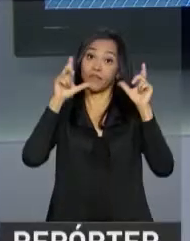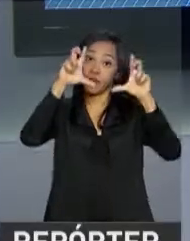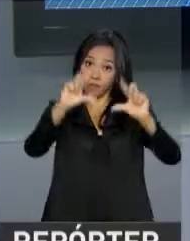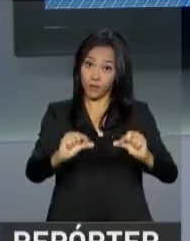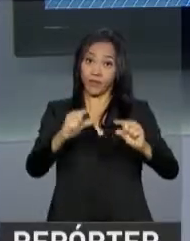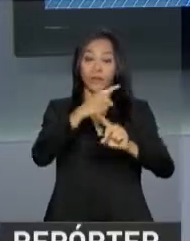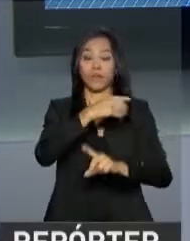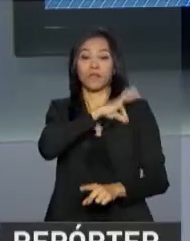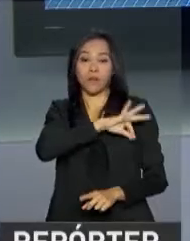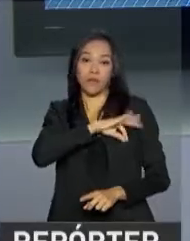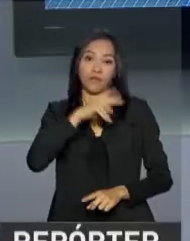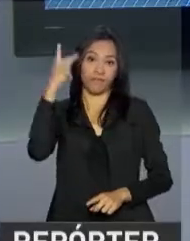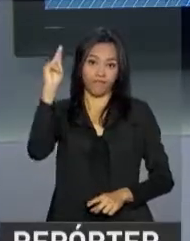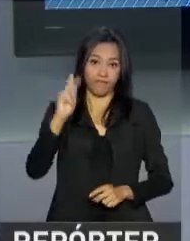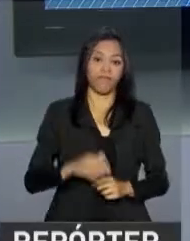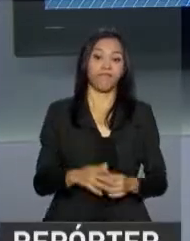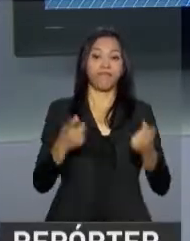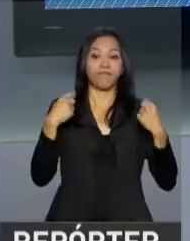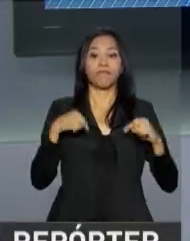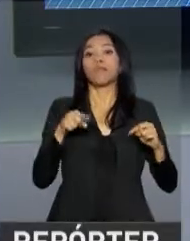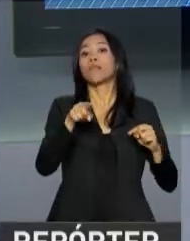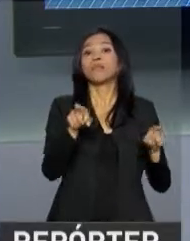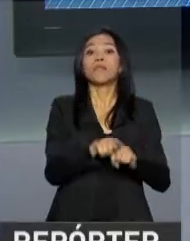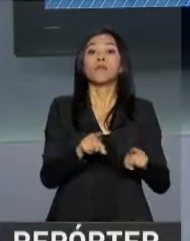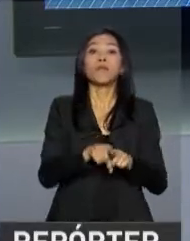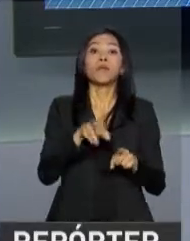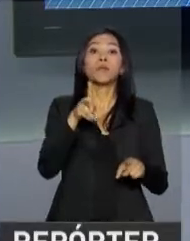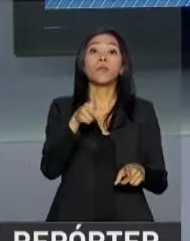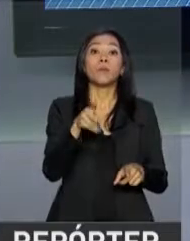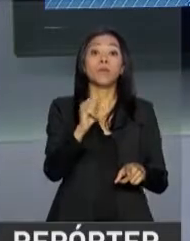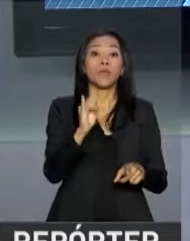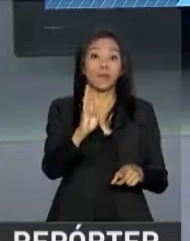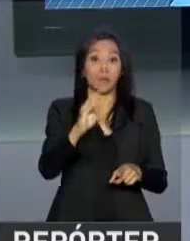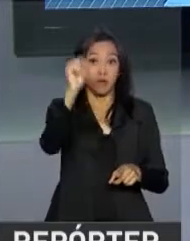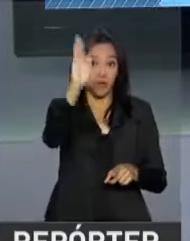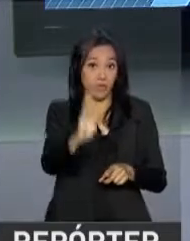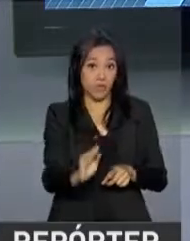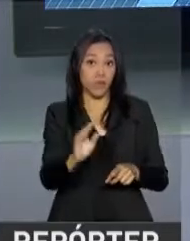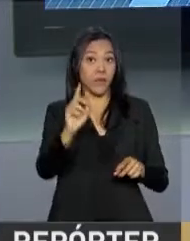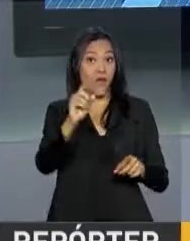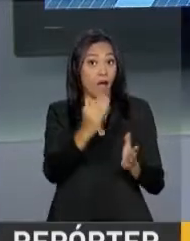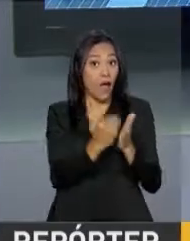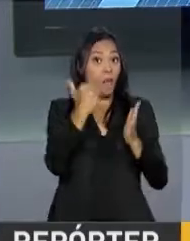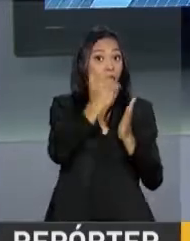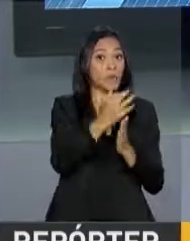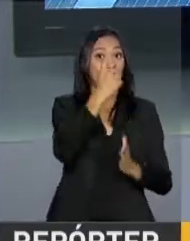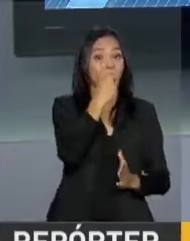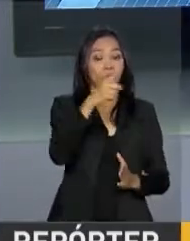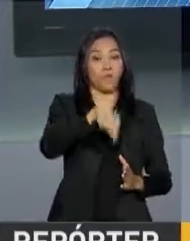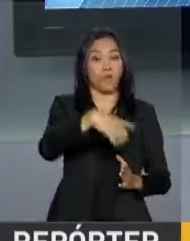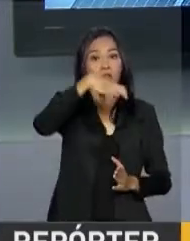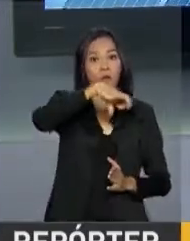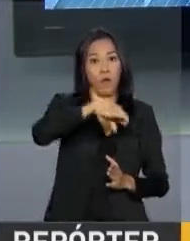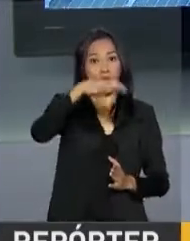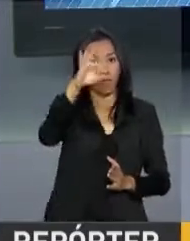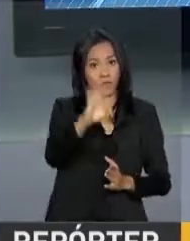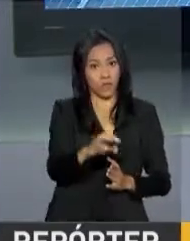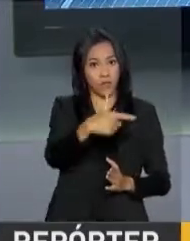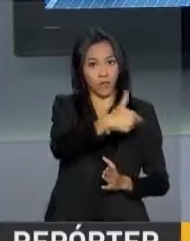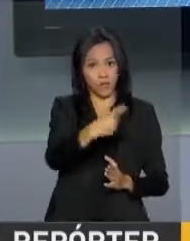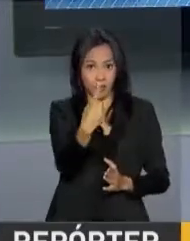fundo monetário internacional melhor a previsão para o pib brasileiro este uma alta de 1,9 por cento em